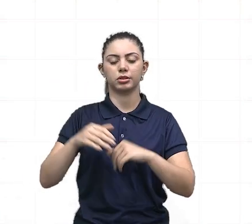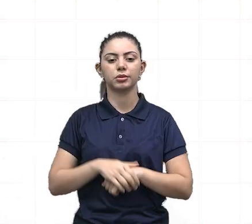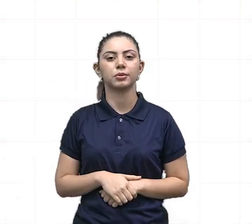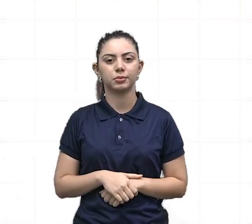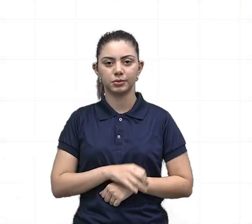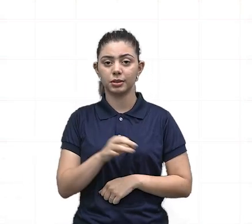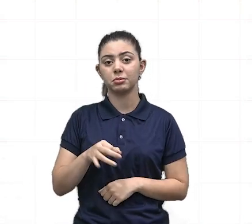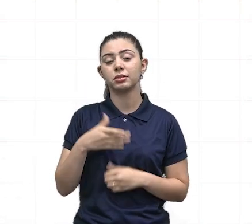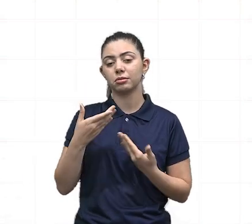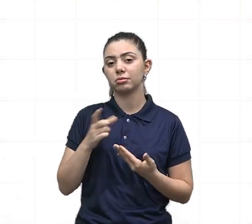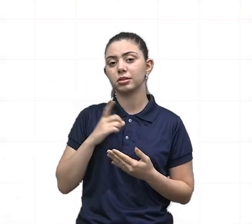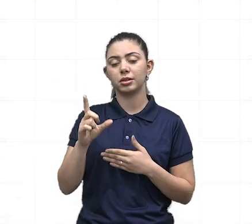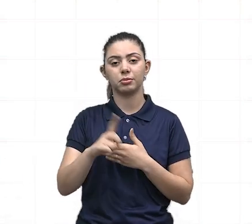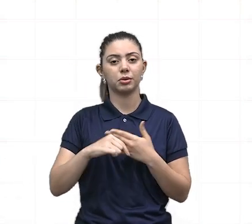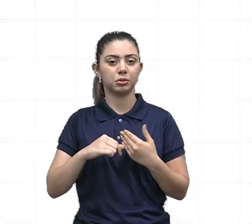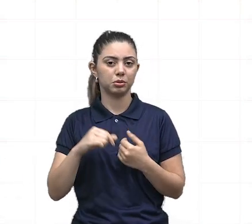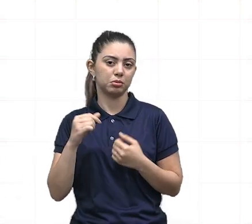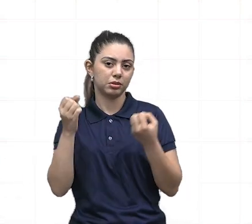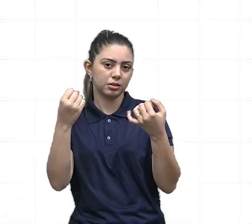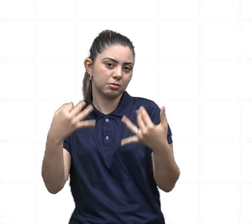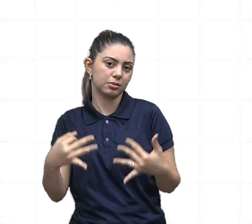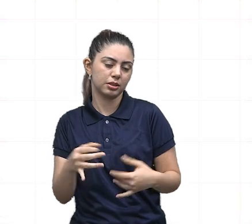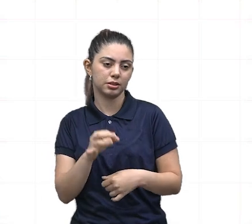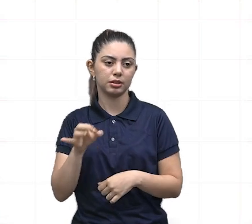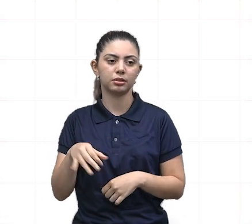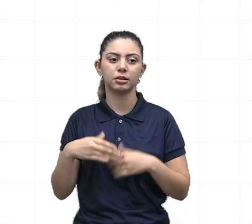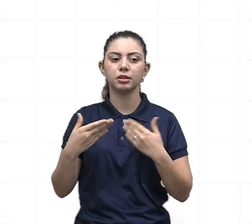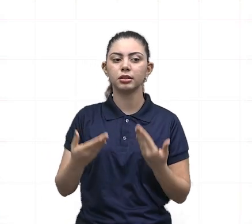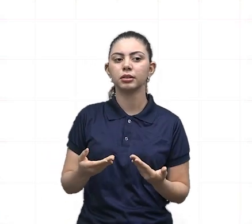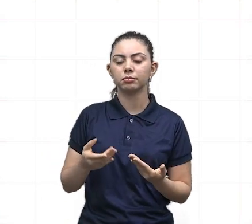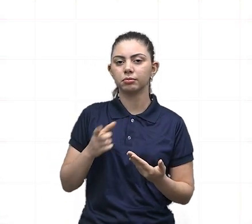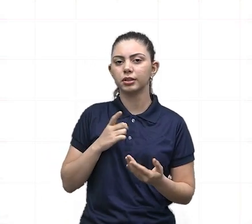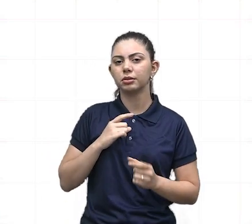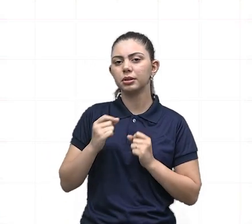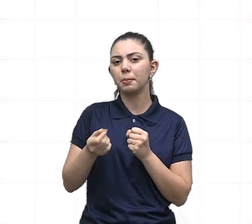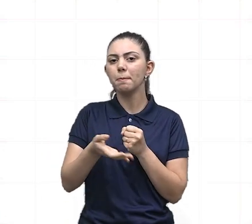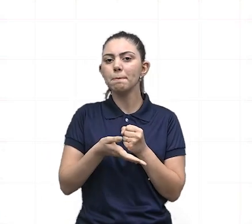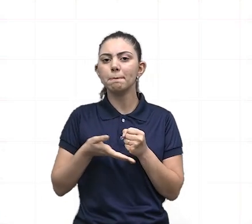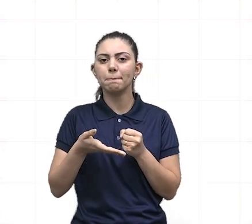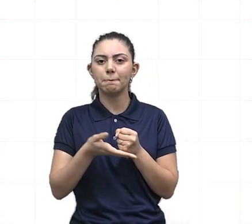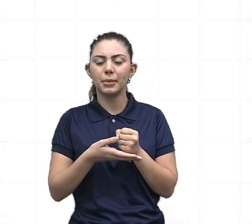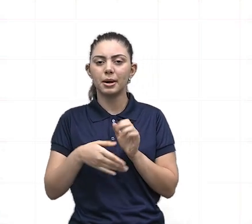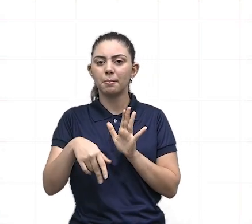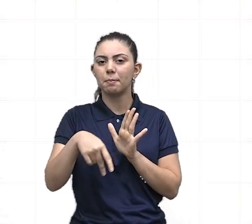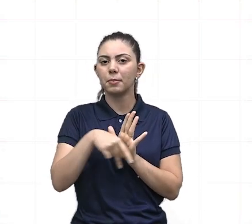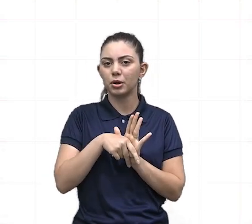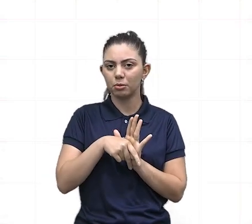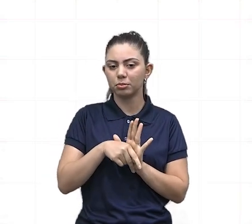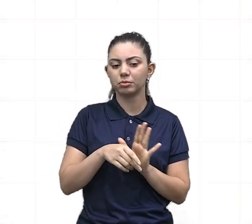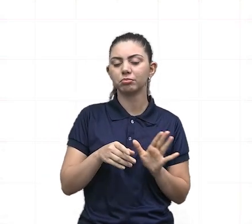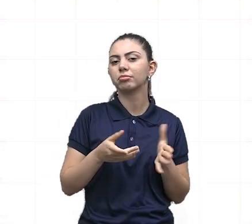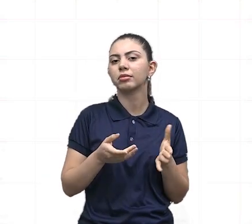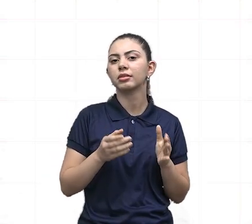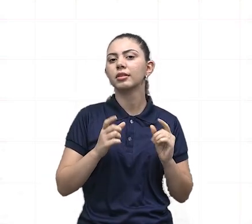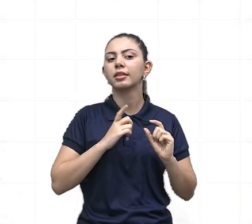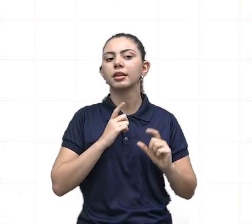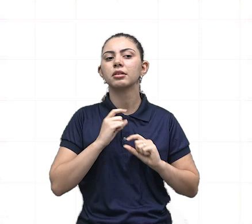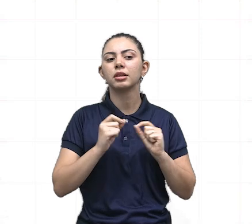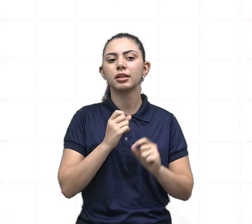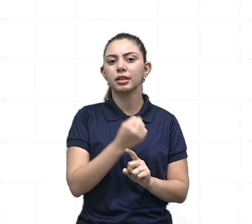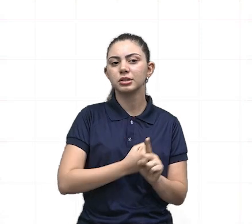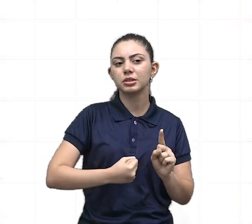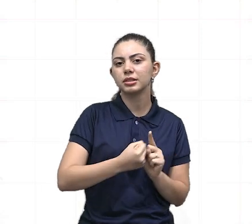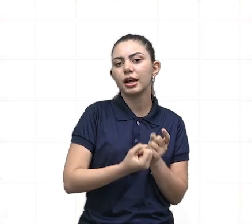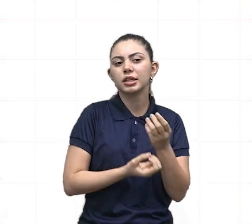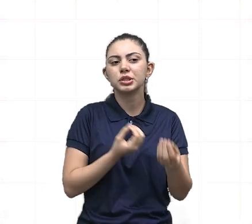Weifers. Por isso que vocês têm aí na telinha de vocês, olha, quem é que está lá na base da sociedade, né? Os camponeses, por isso que está ali, né, como se